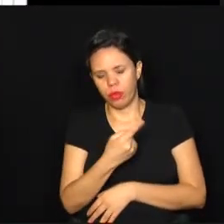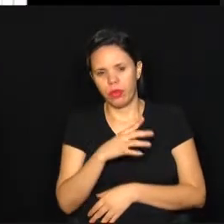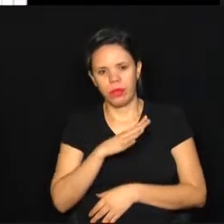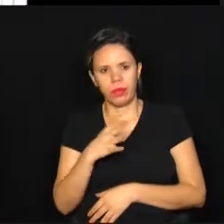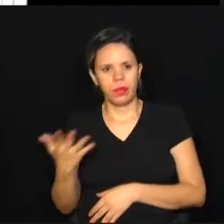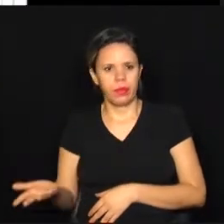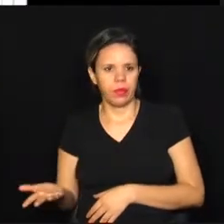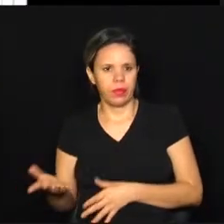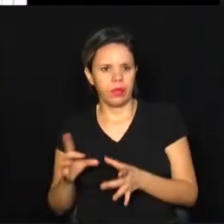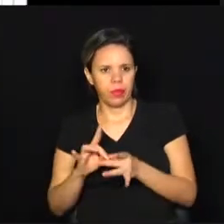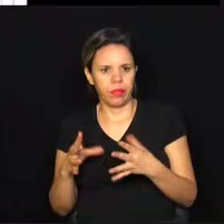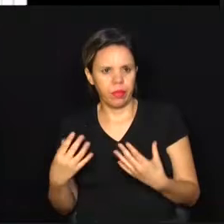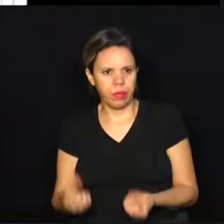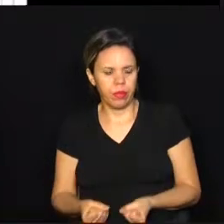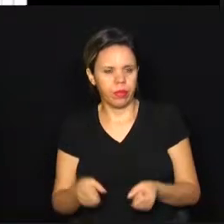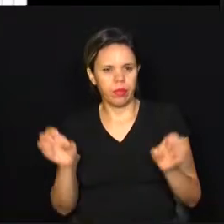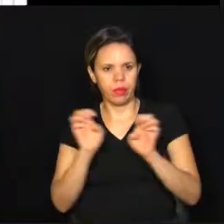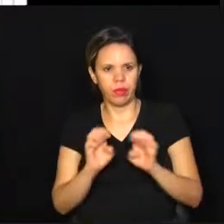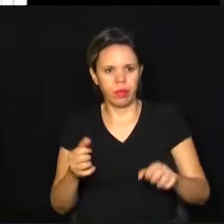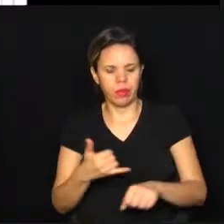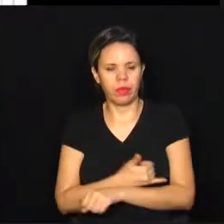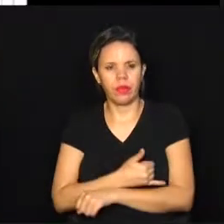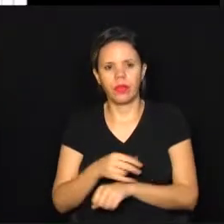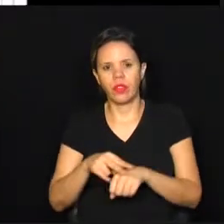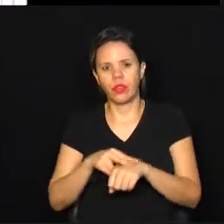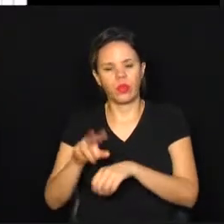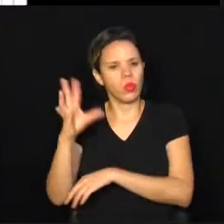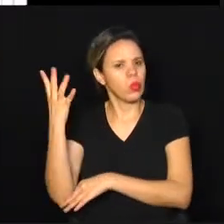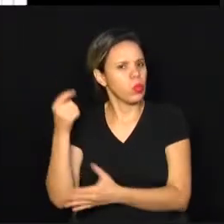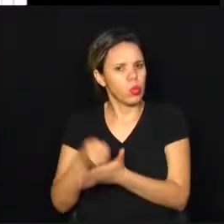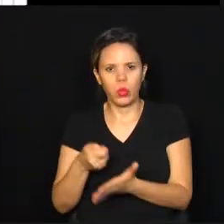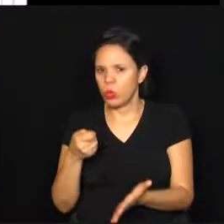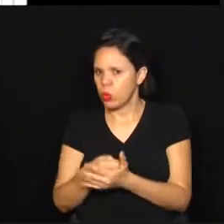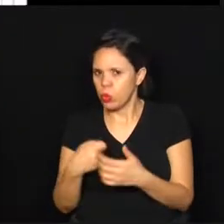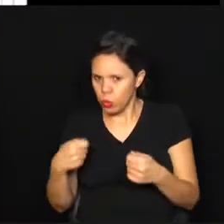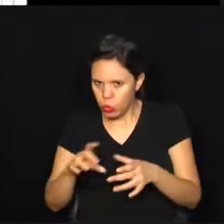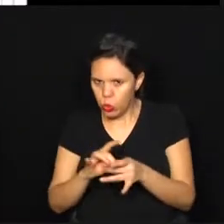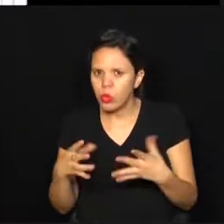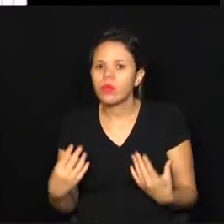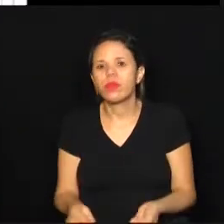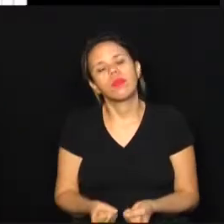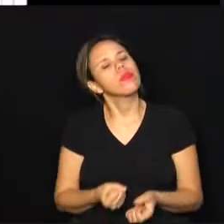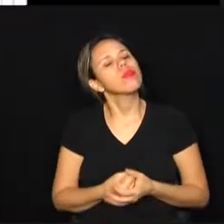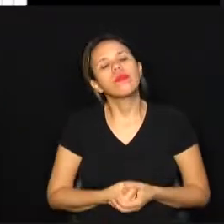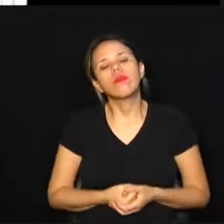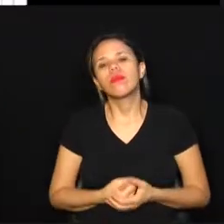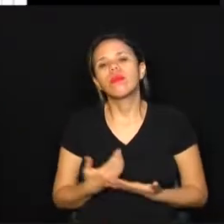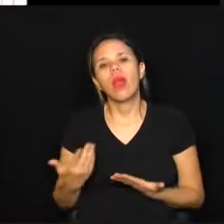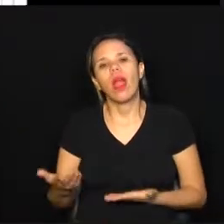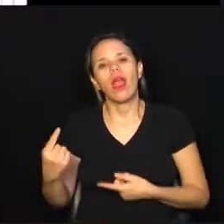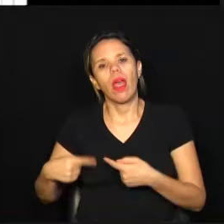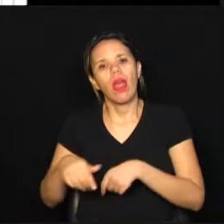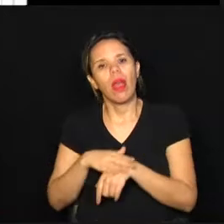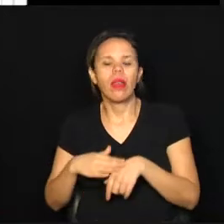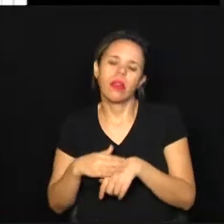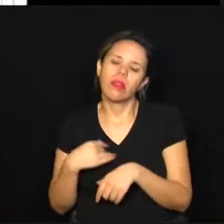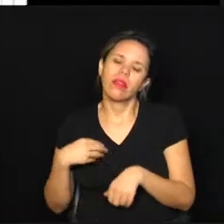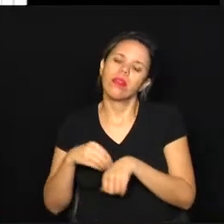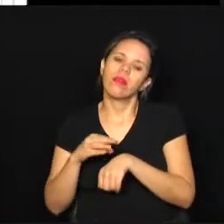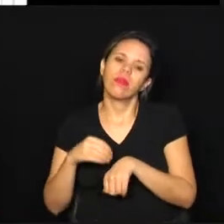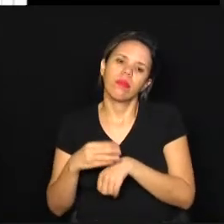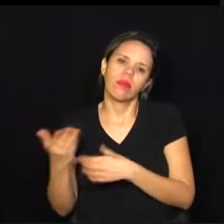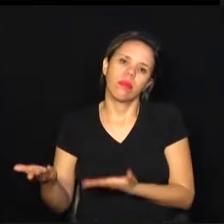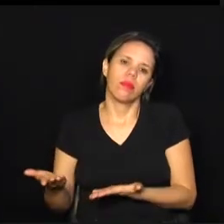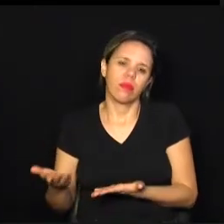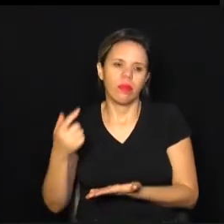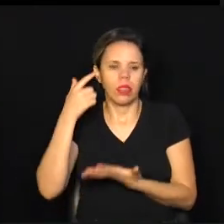cidade, permitindo infraestruturas verdes, não precisa obrigar, mas permitir, né? Então, esse é um debate que eu trago também aqui para a